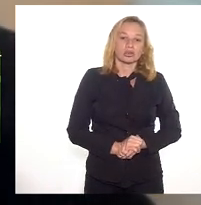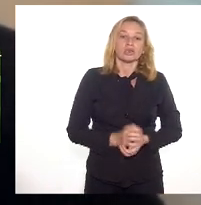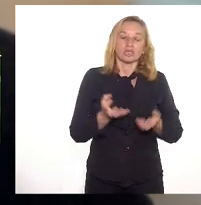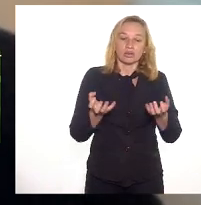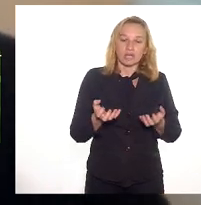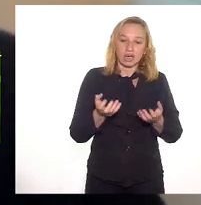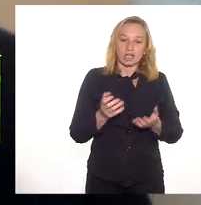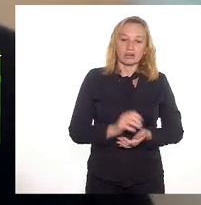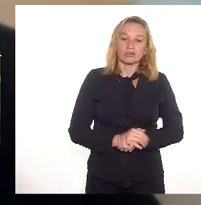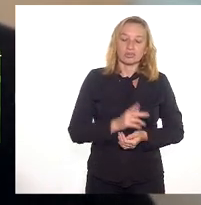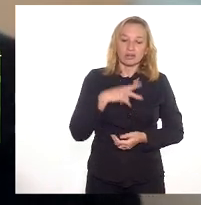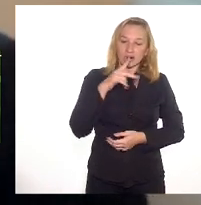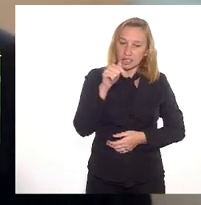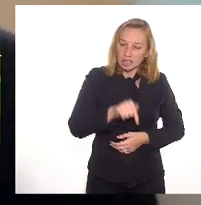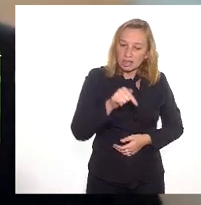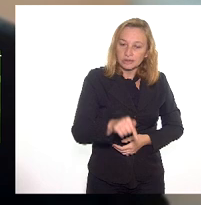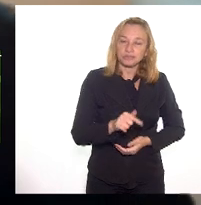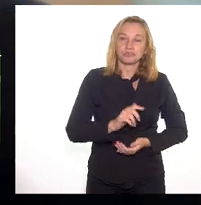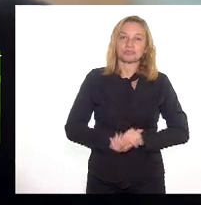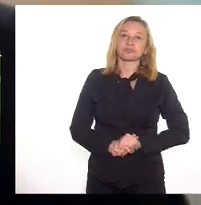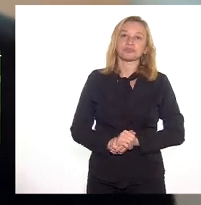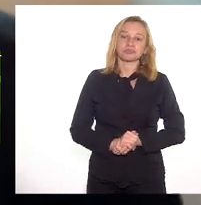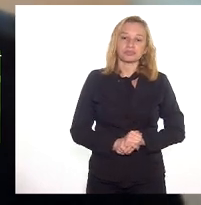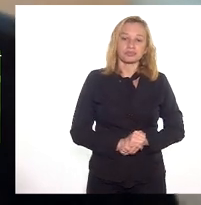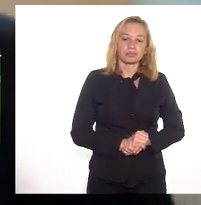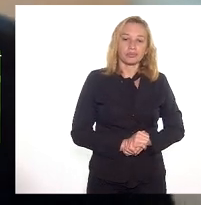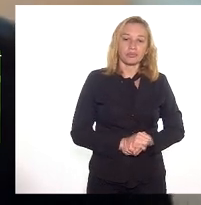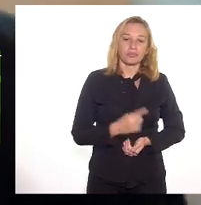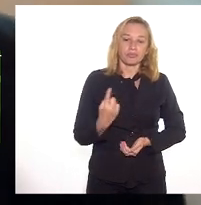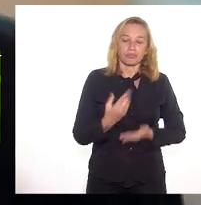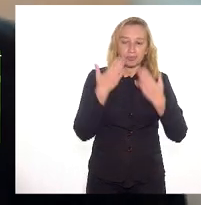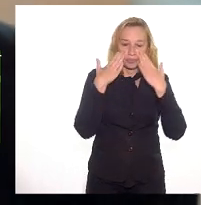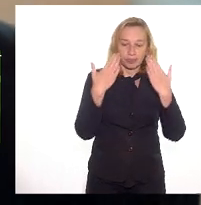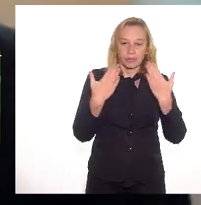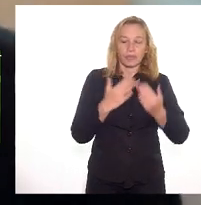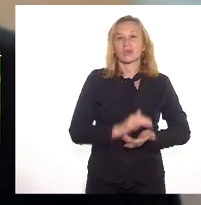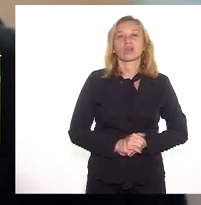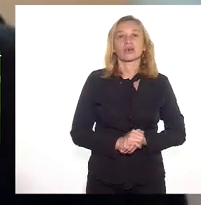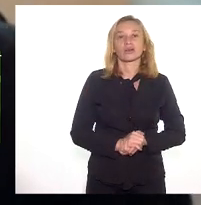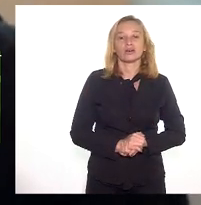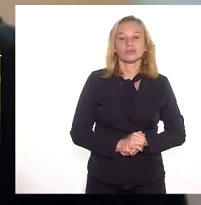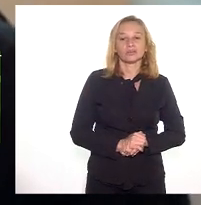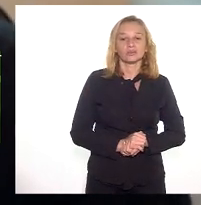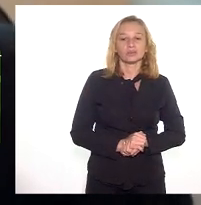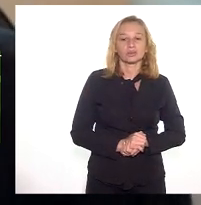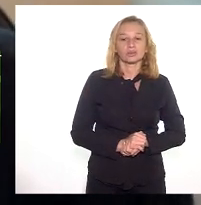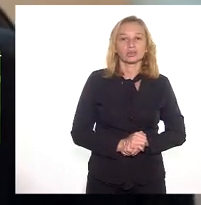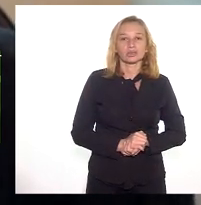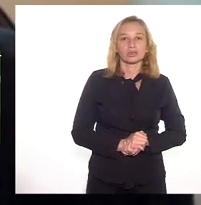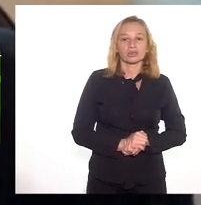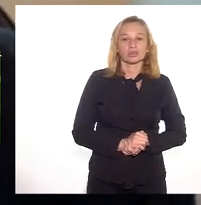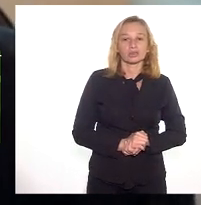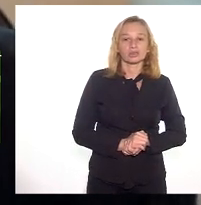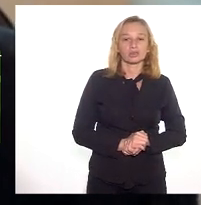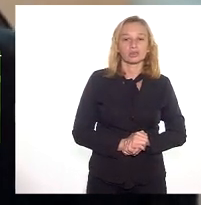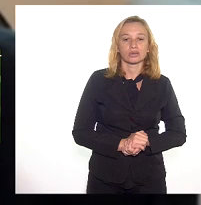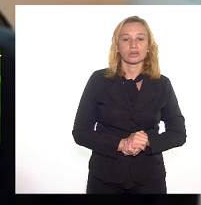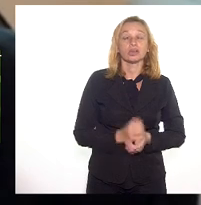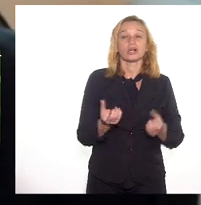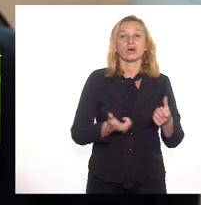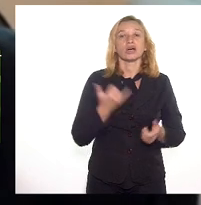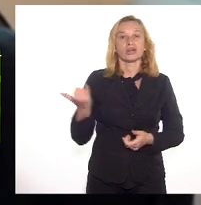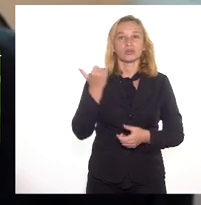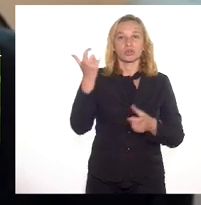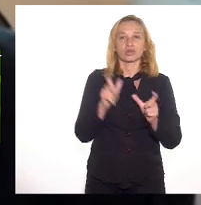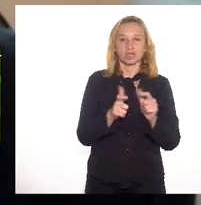deixar todos os números aqui, está na nossa apresentação, mas apenas ressaltar, presidente, a grande